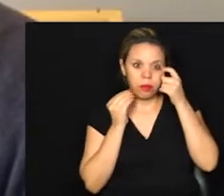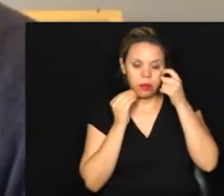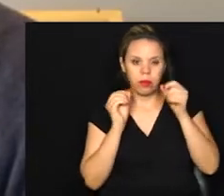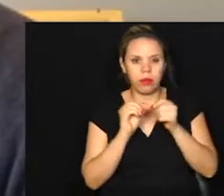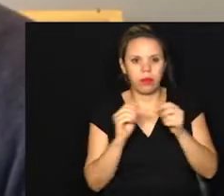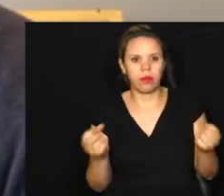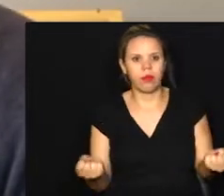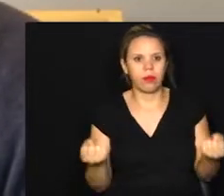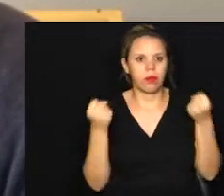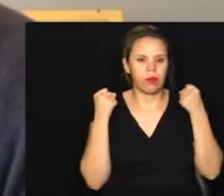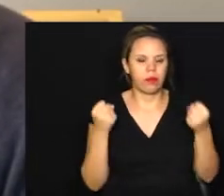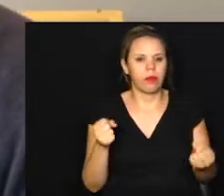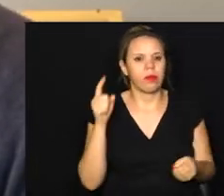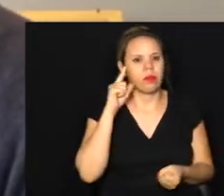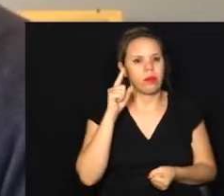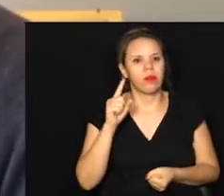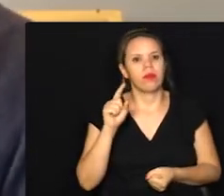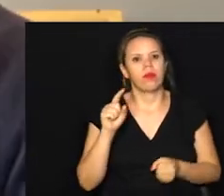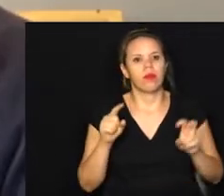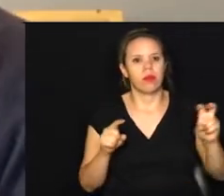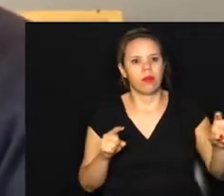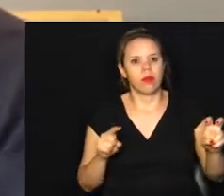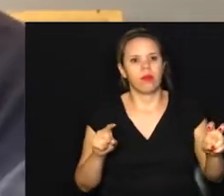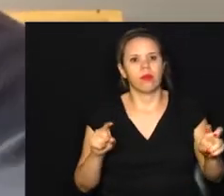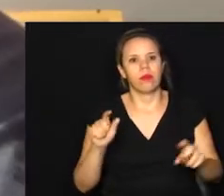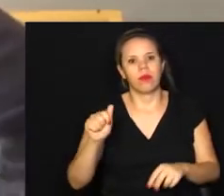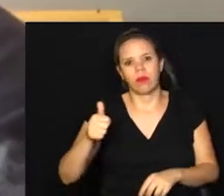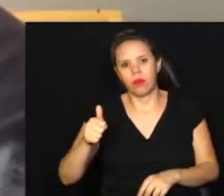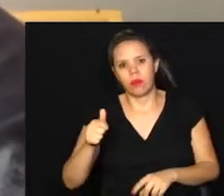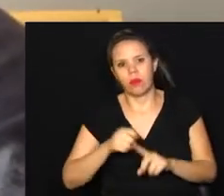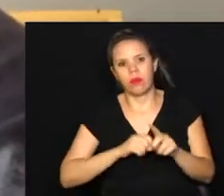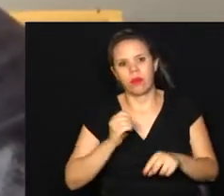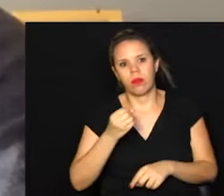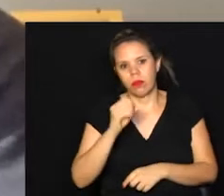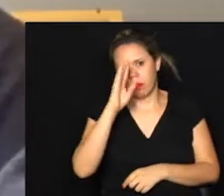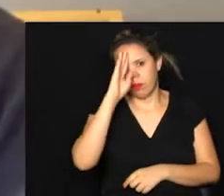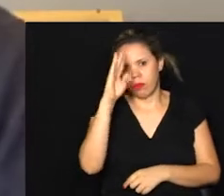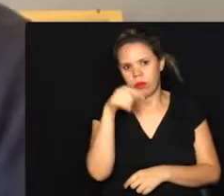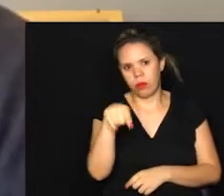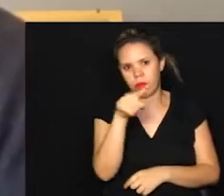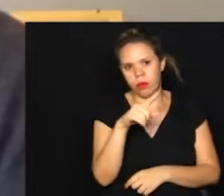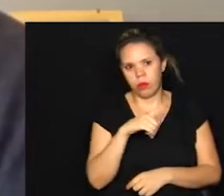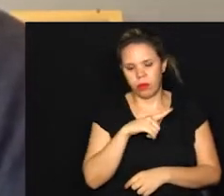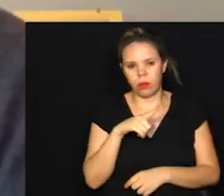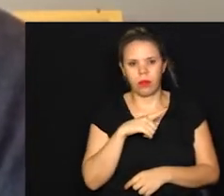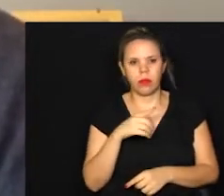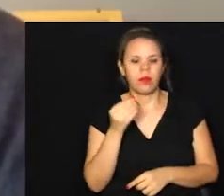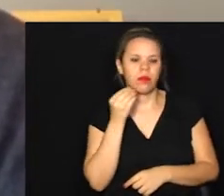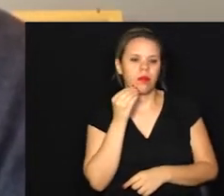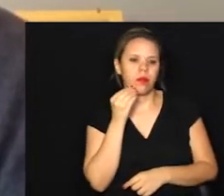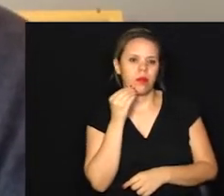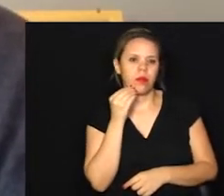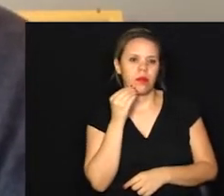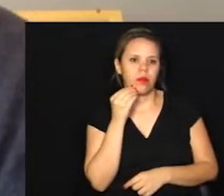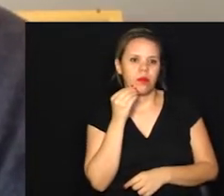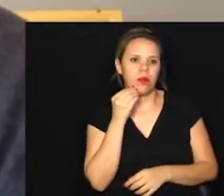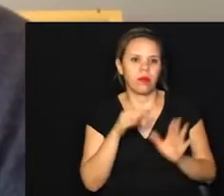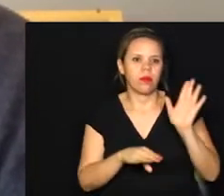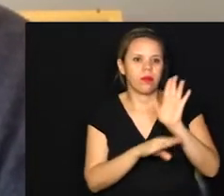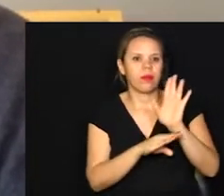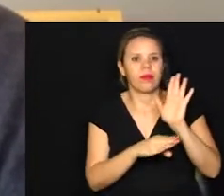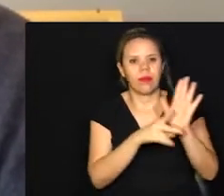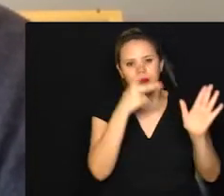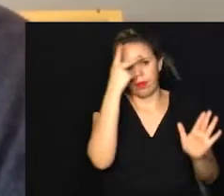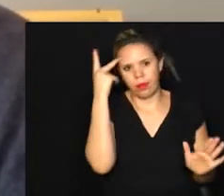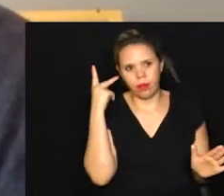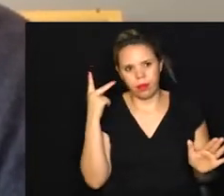ter a oportunidade de fazer atividade entre os dias 5 e 11 de outubro e o principal é que você vai ter a oportunidade